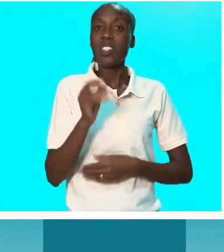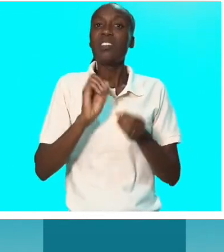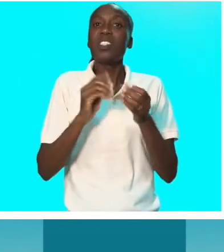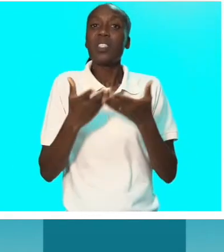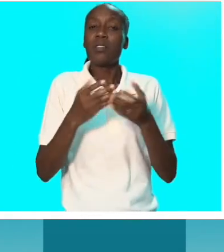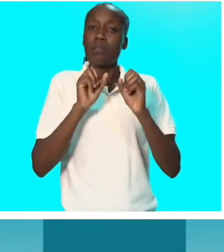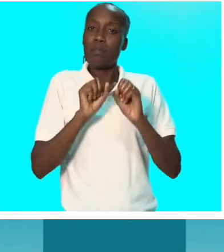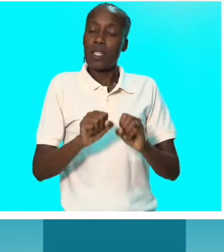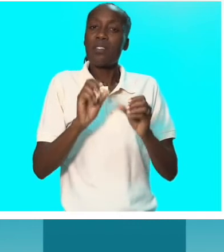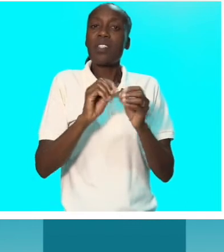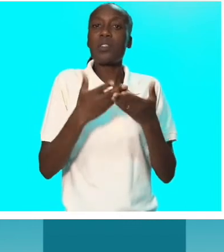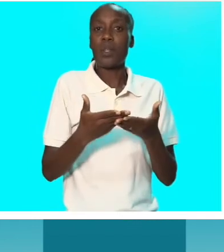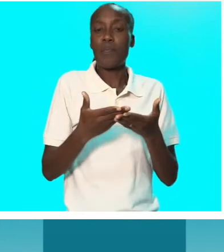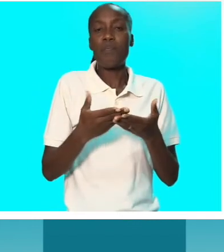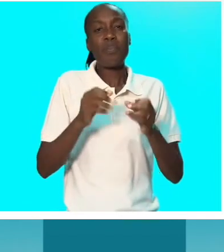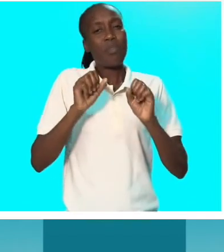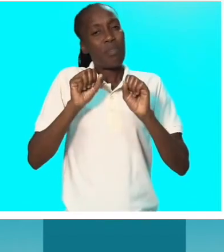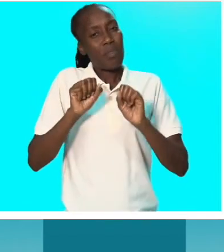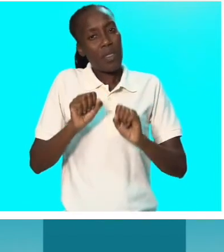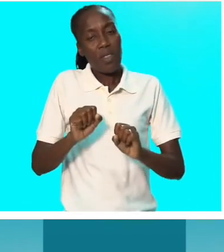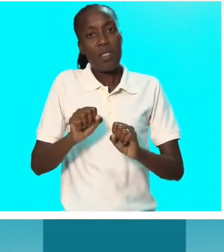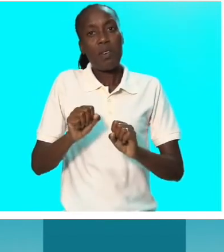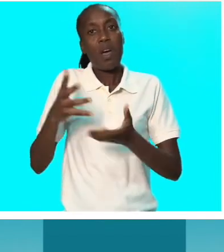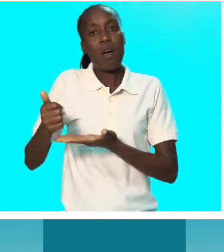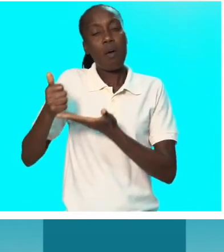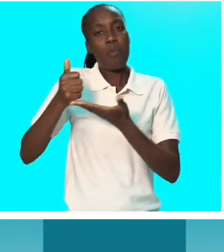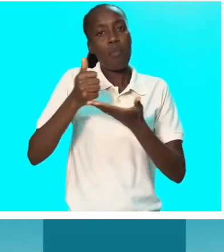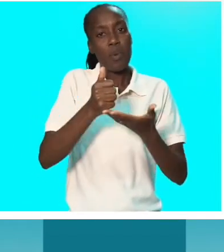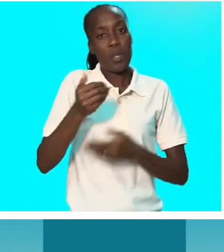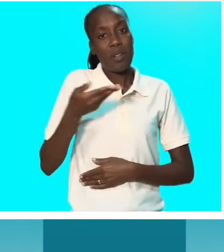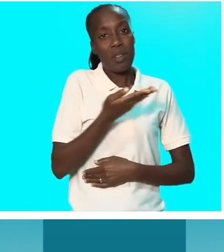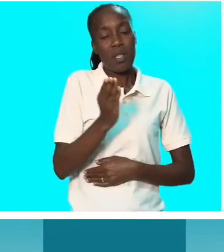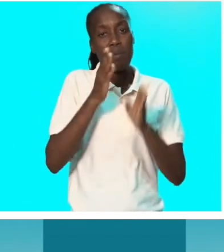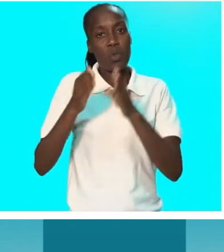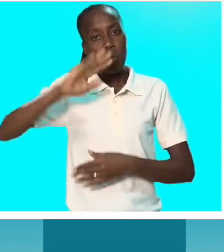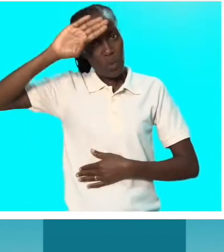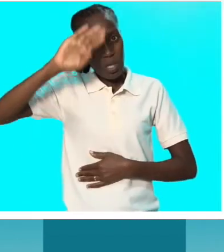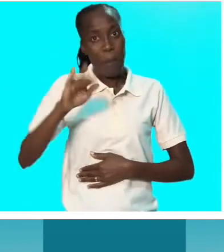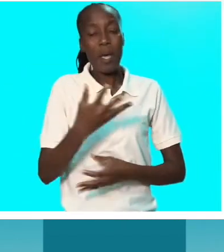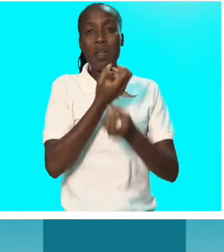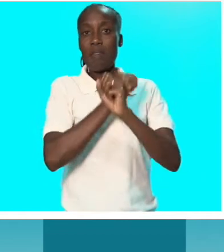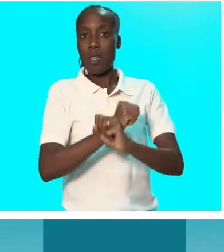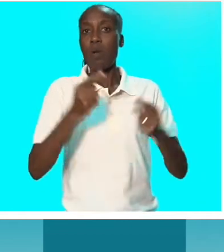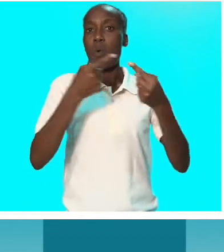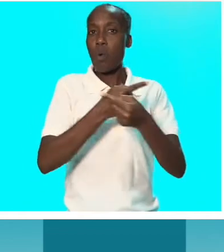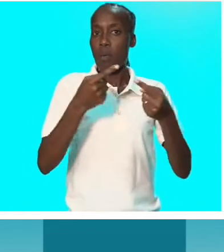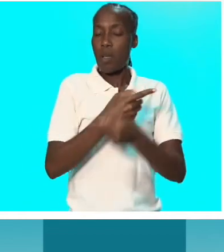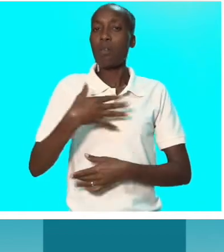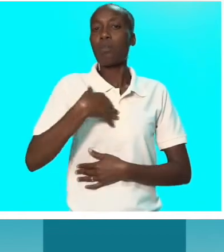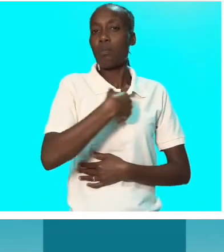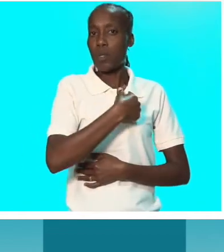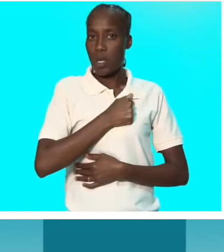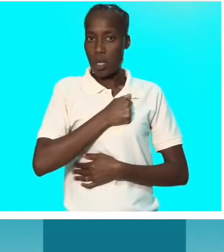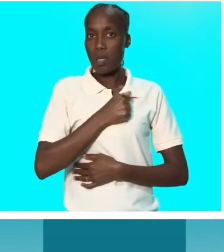seja prestado o devido acompanhamento da doença, para evitar complicações